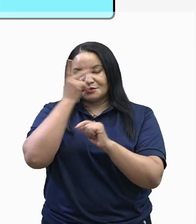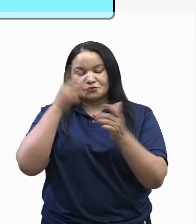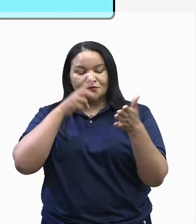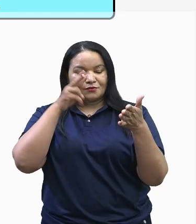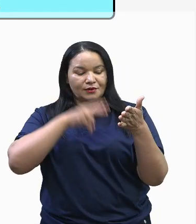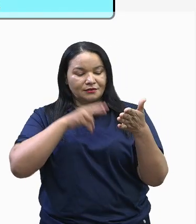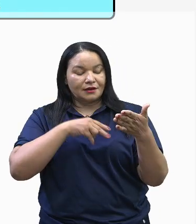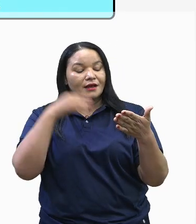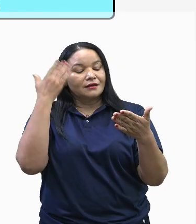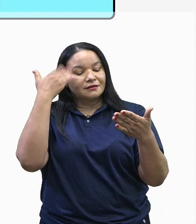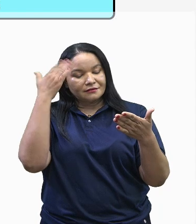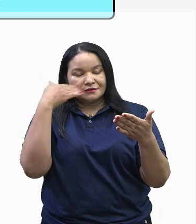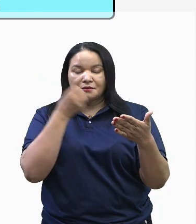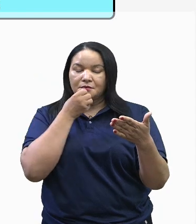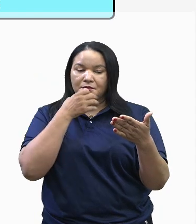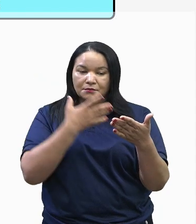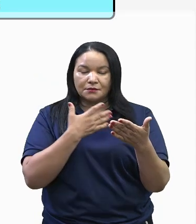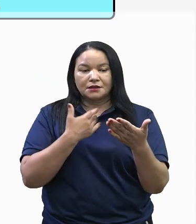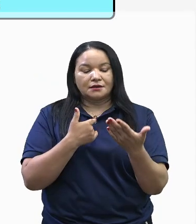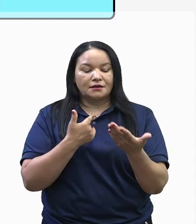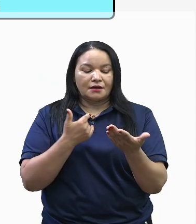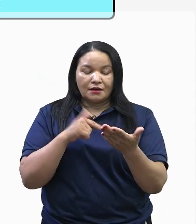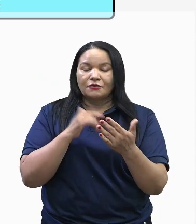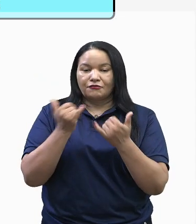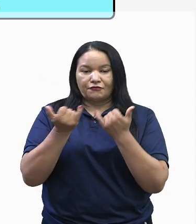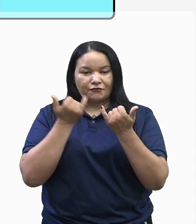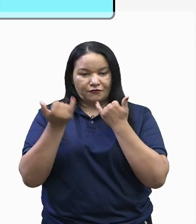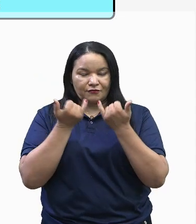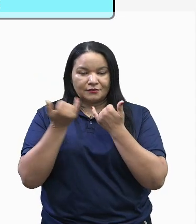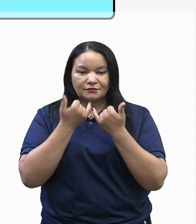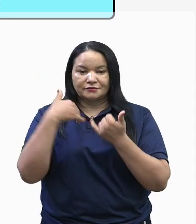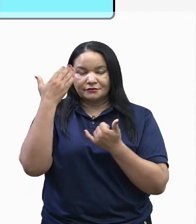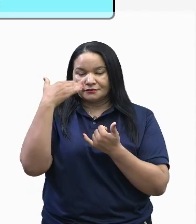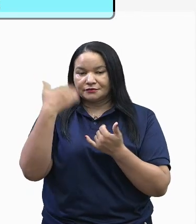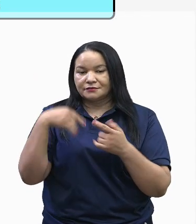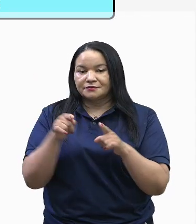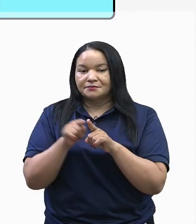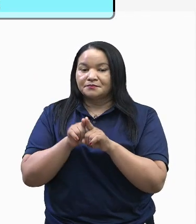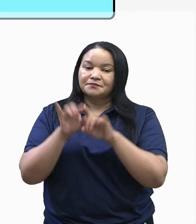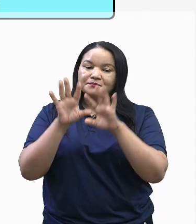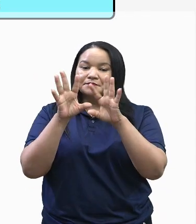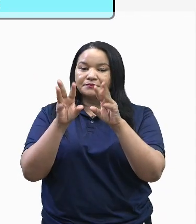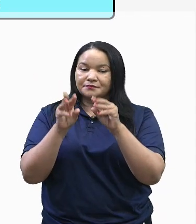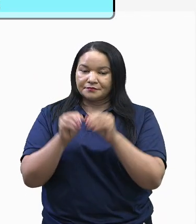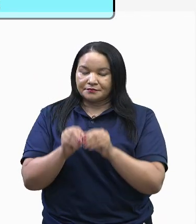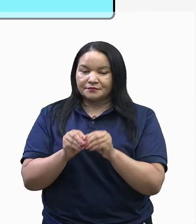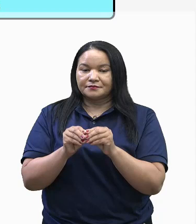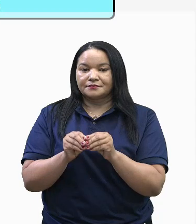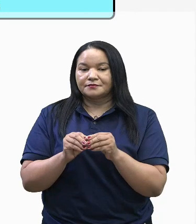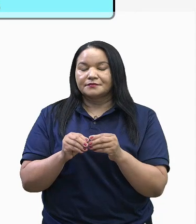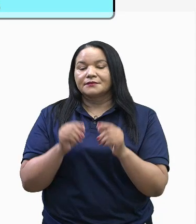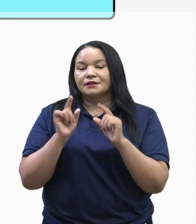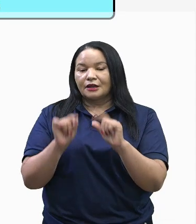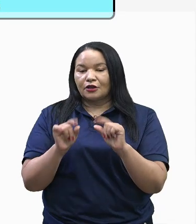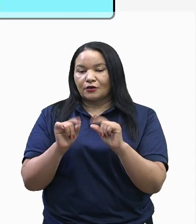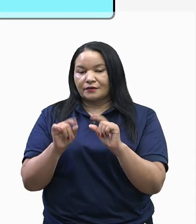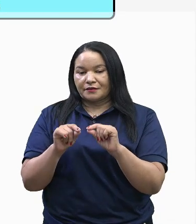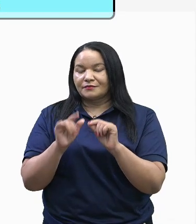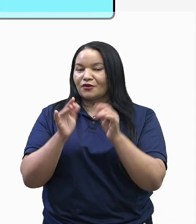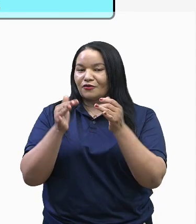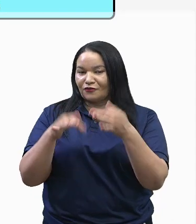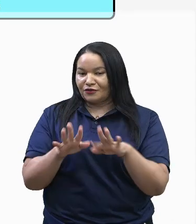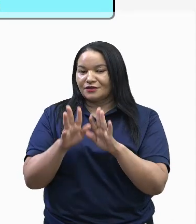que queremos transmitir. E a conclusão é o final